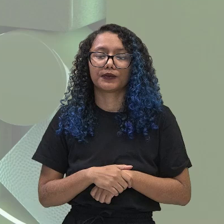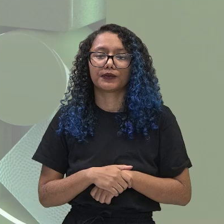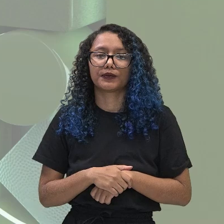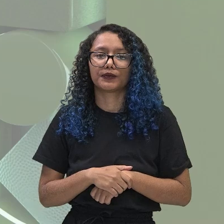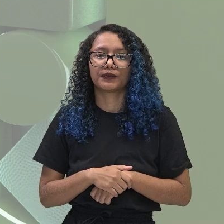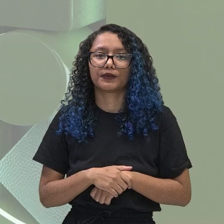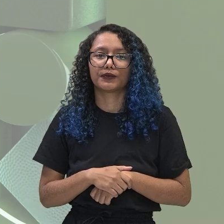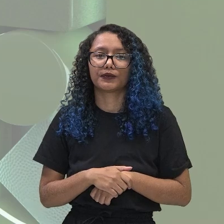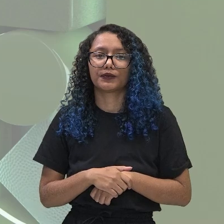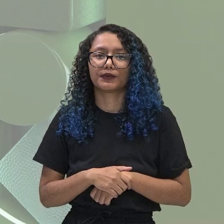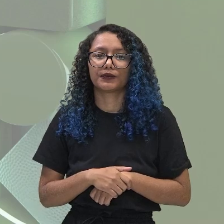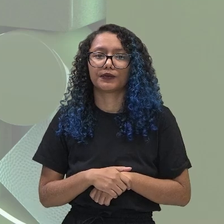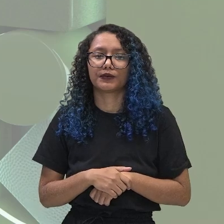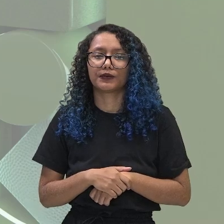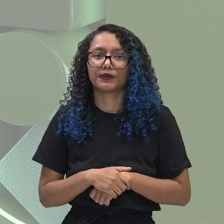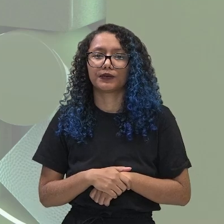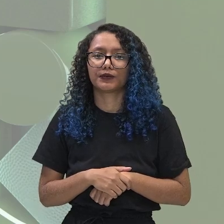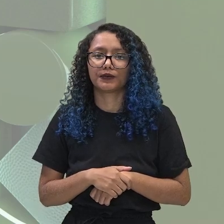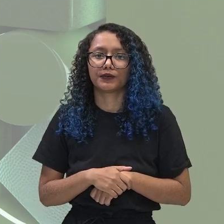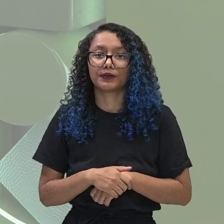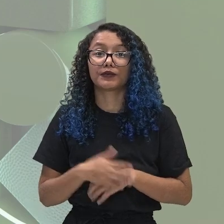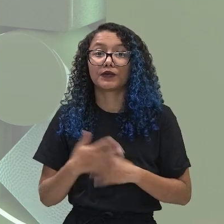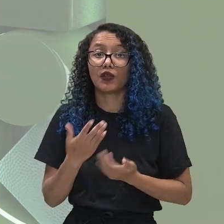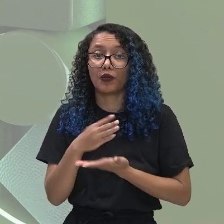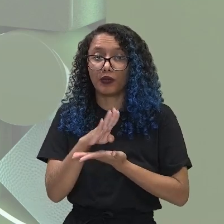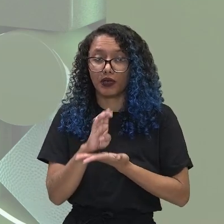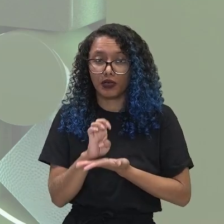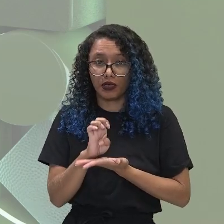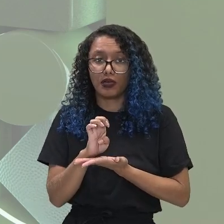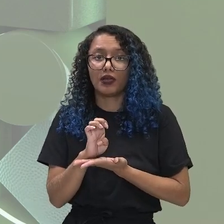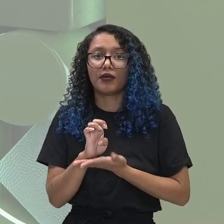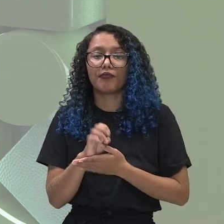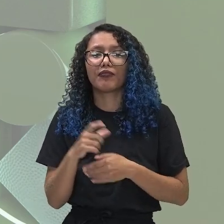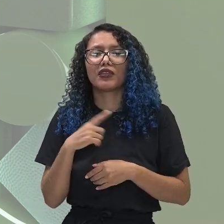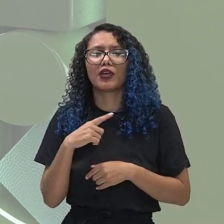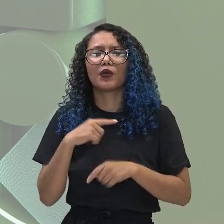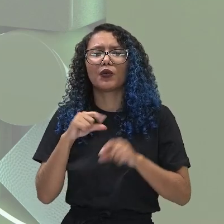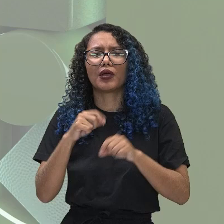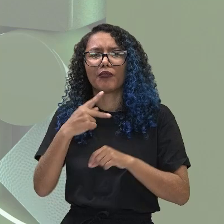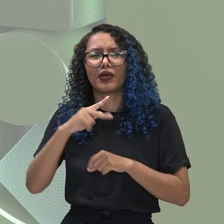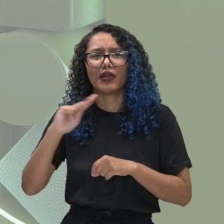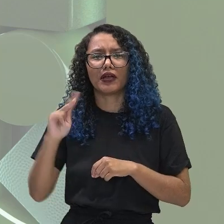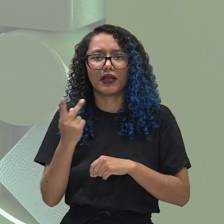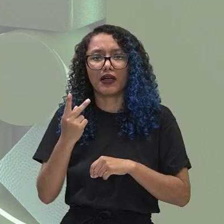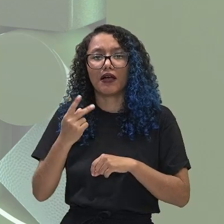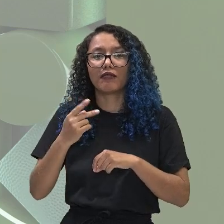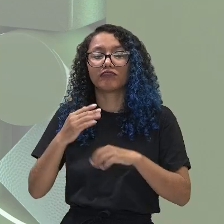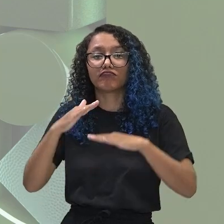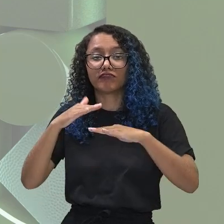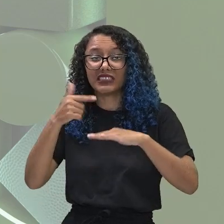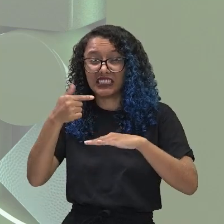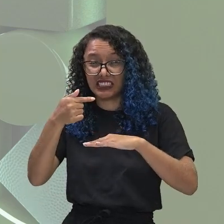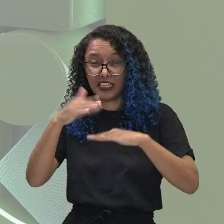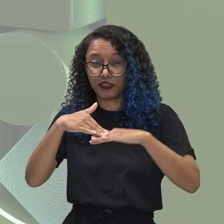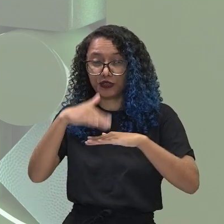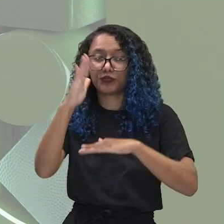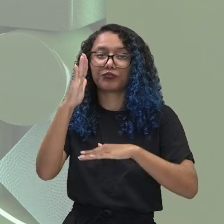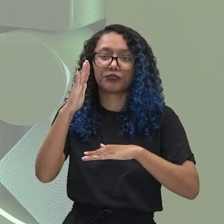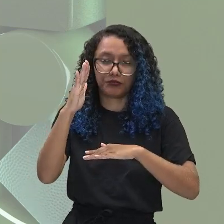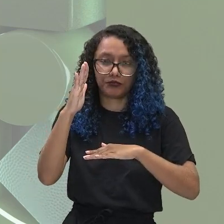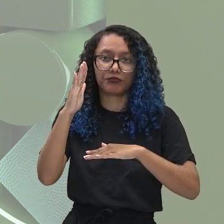são caracterizadas pelo pH acima de 7, ou seja, o hidrogênio,